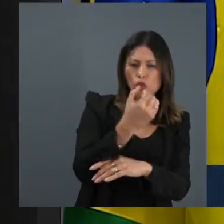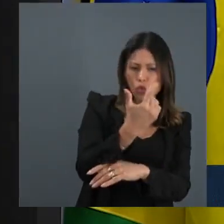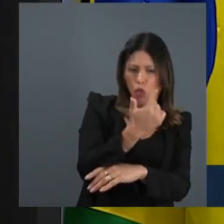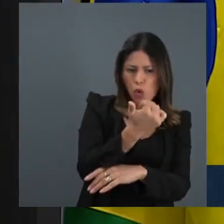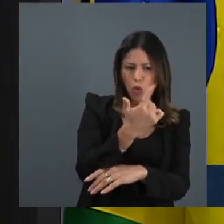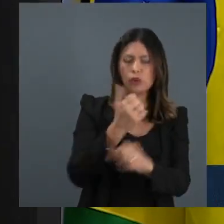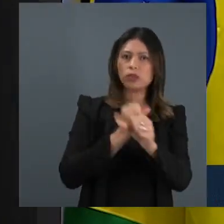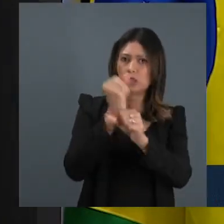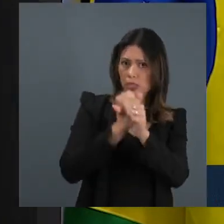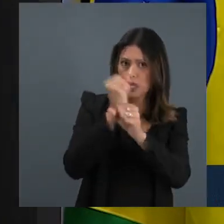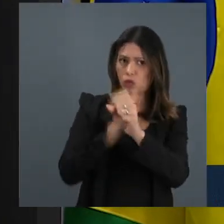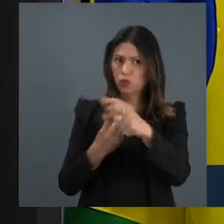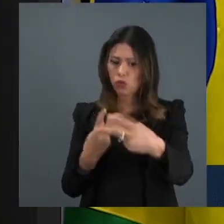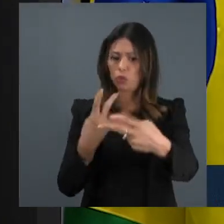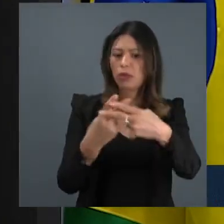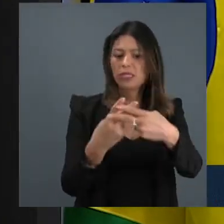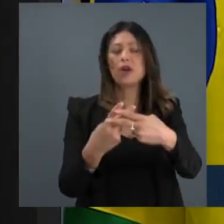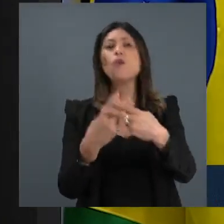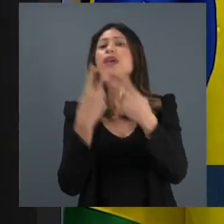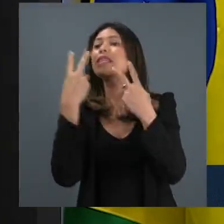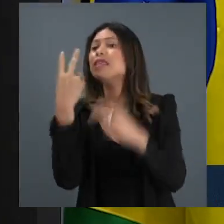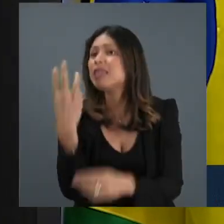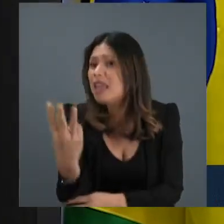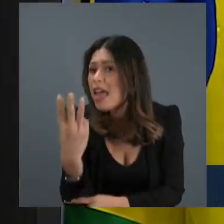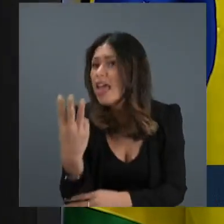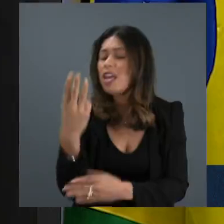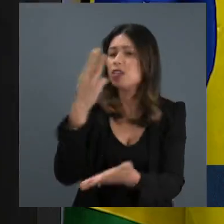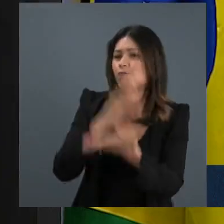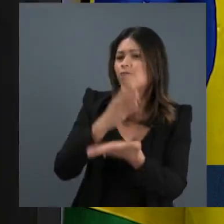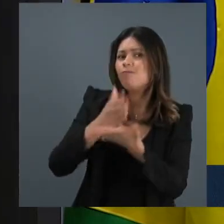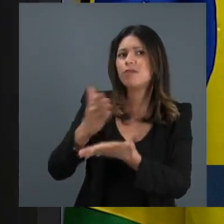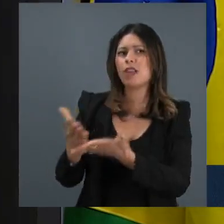Poder Judiciário. Temos que lembrar isso todo dia.